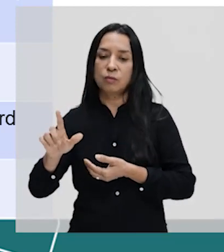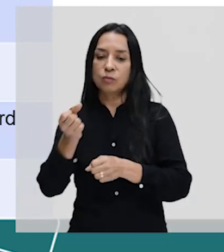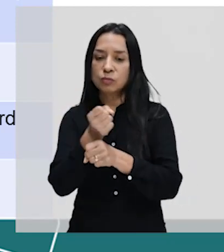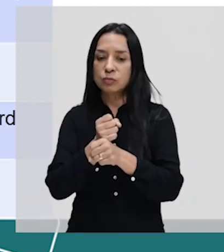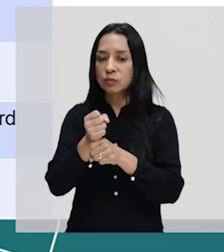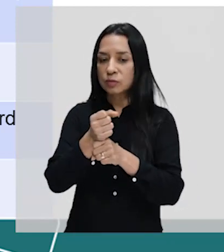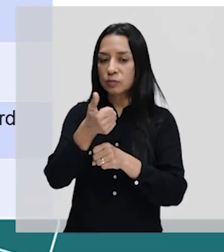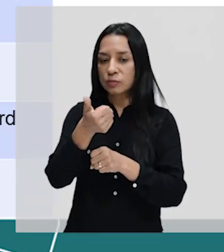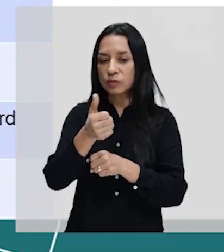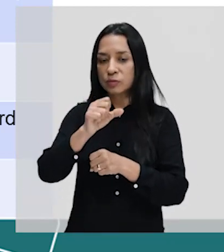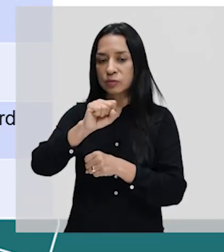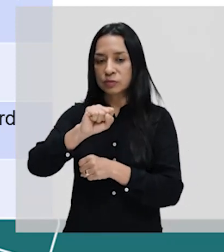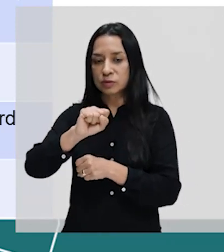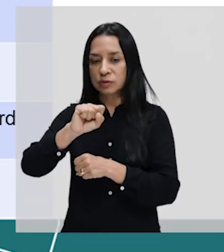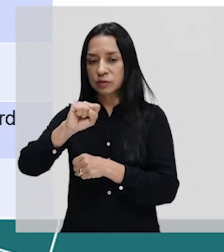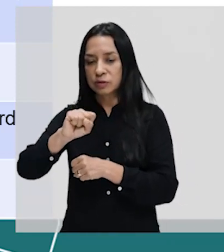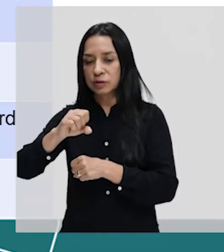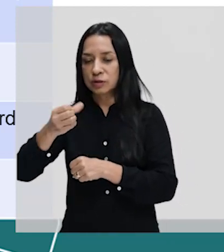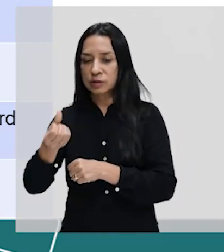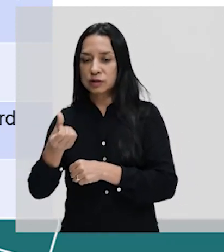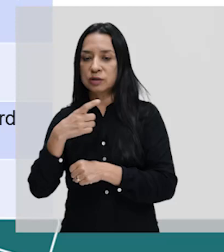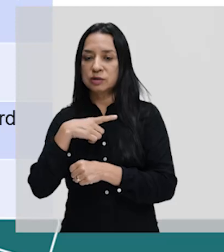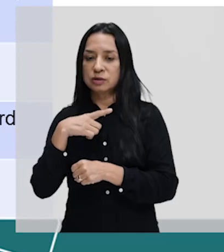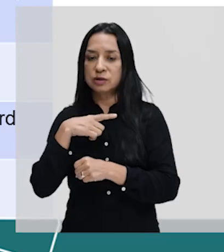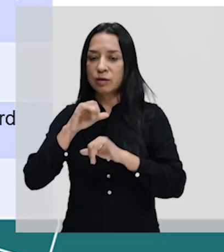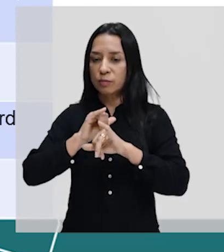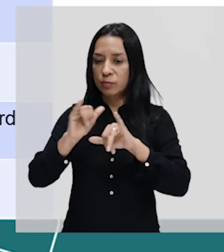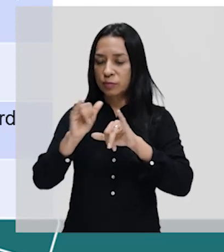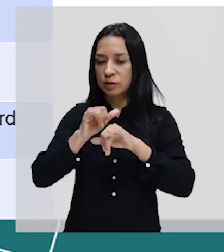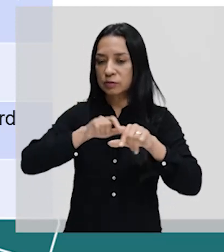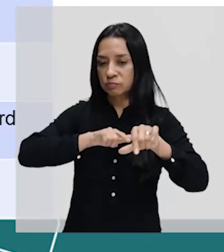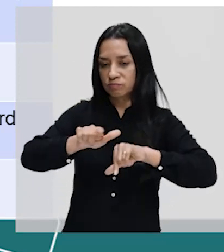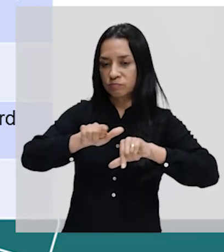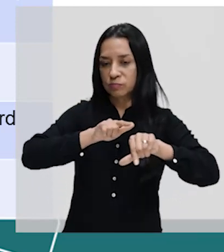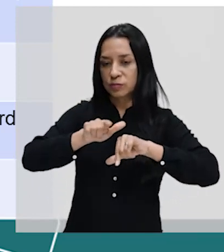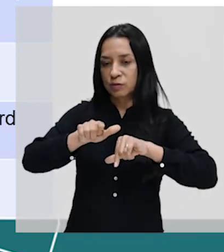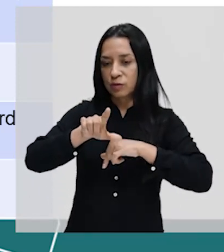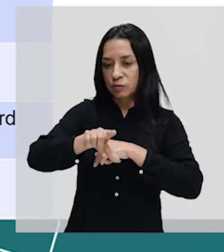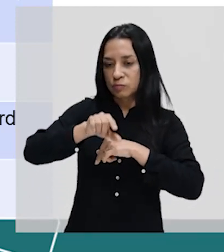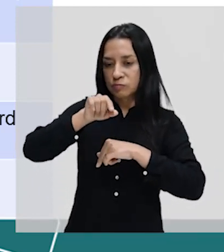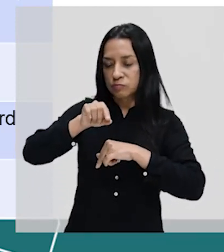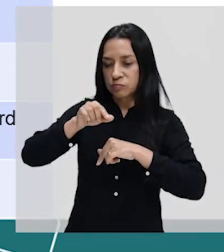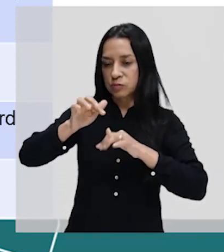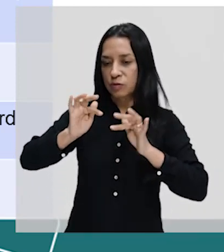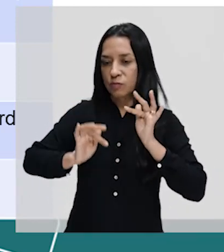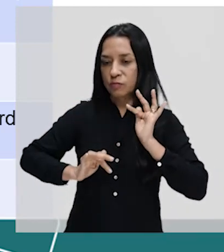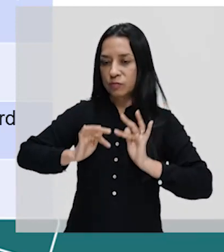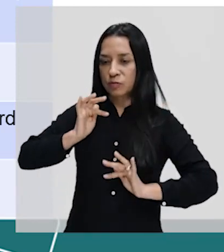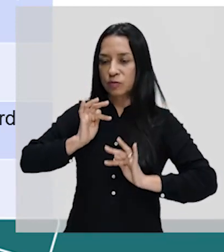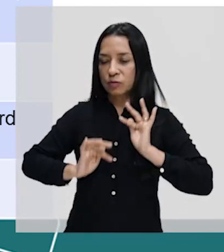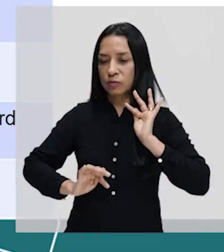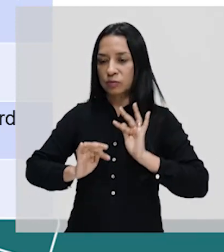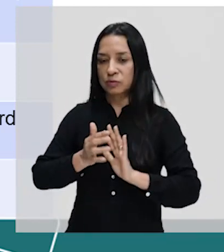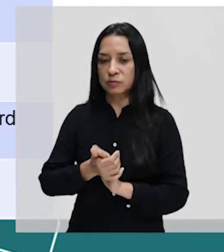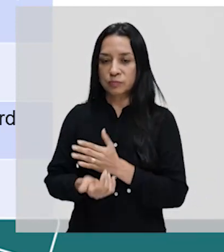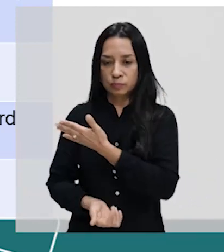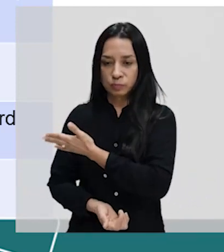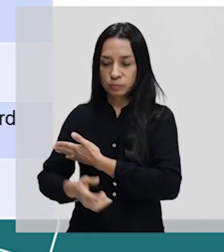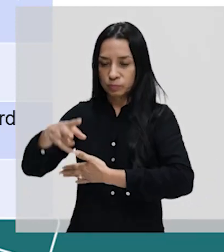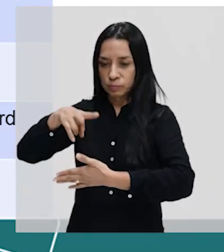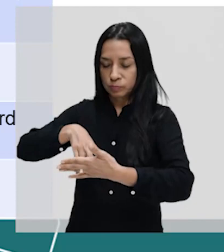do trabalho Seleção Fisiológica, uma sugestão adicional à origem das espécies de